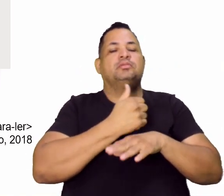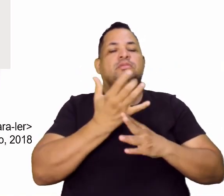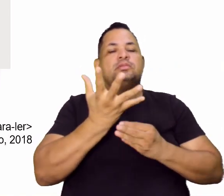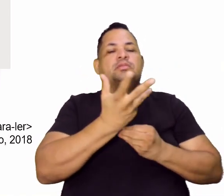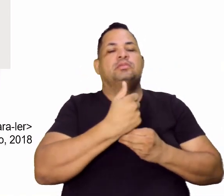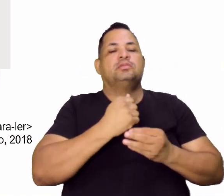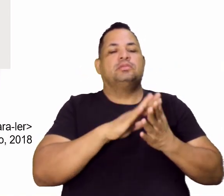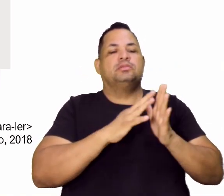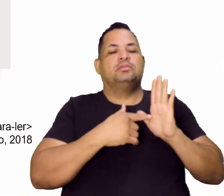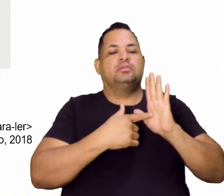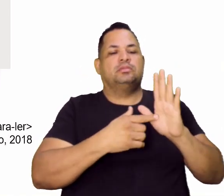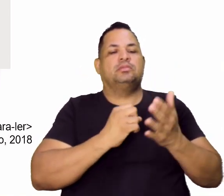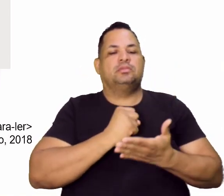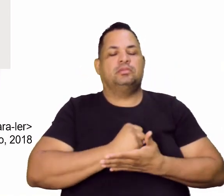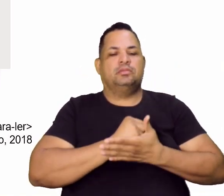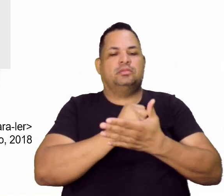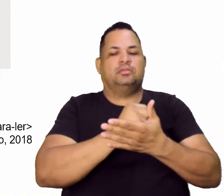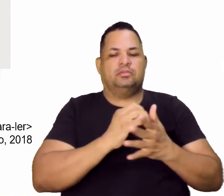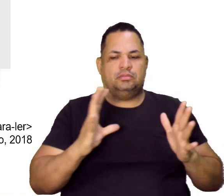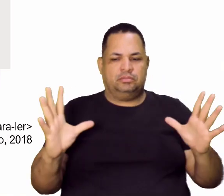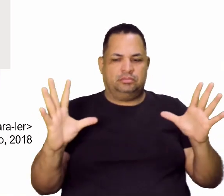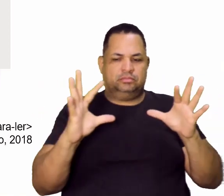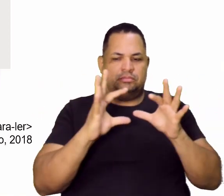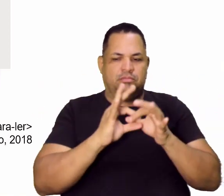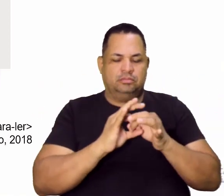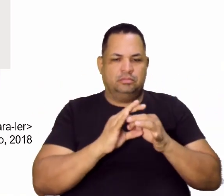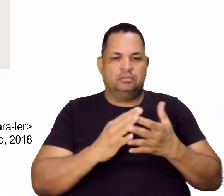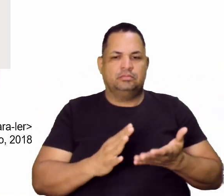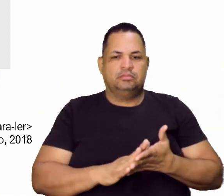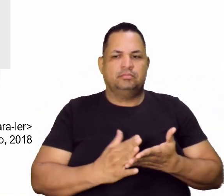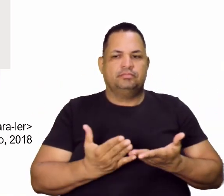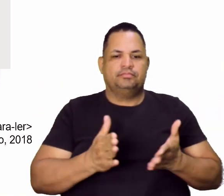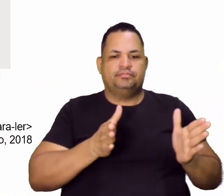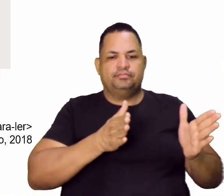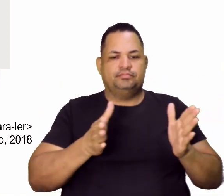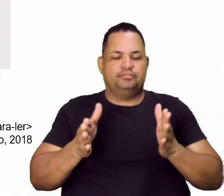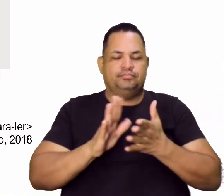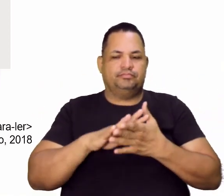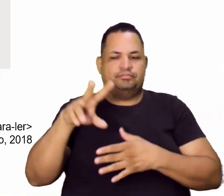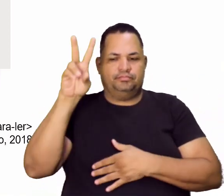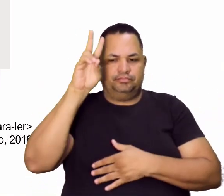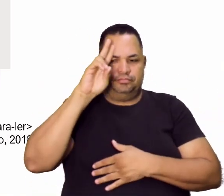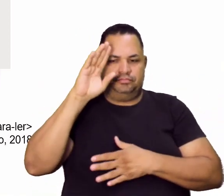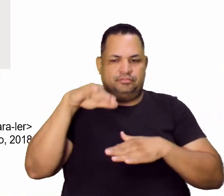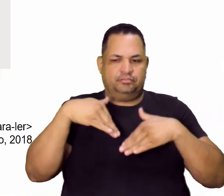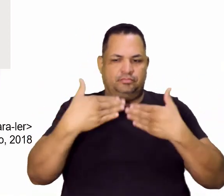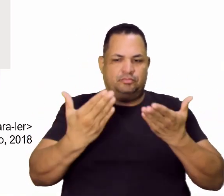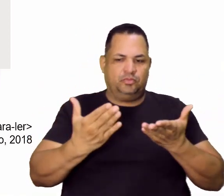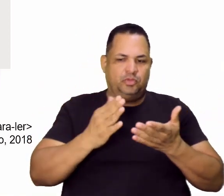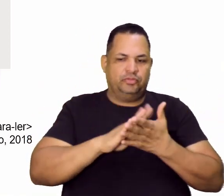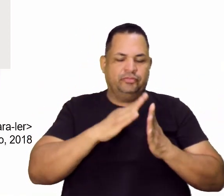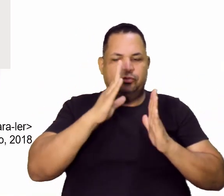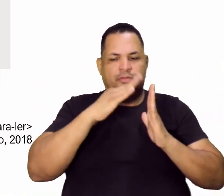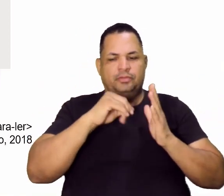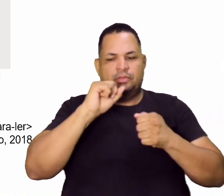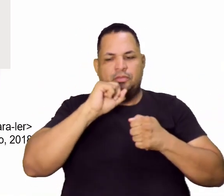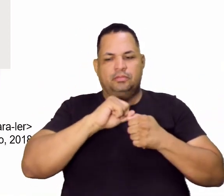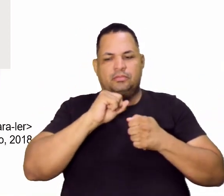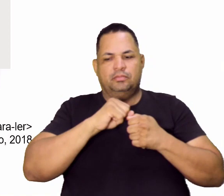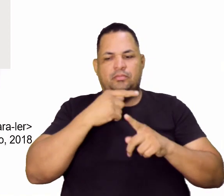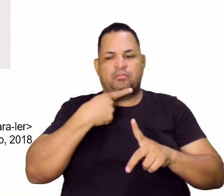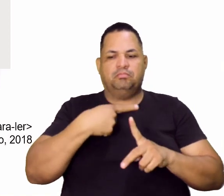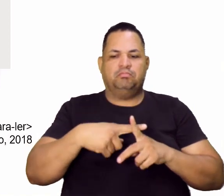e fundamentar, ou seja, contextualizar, né, período histórico, quando foi feita,